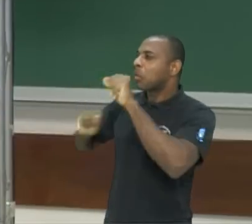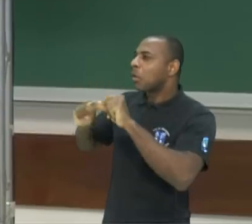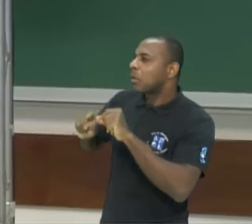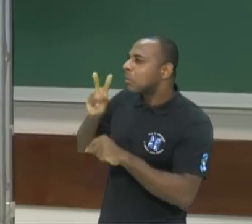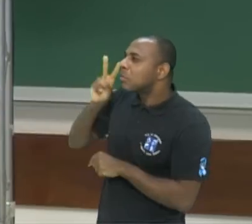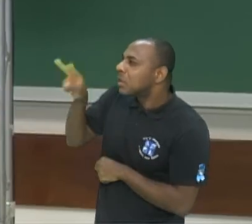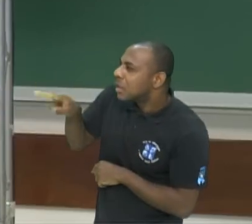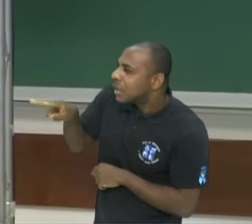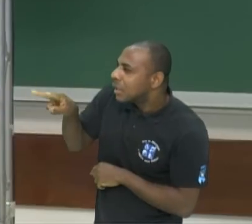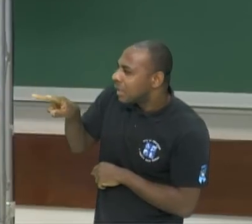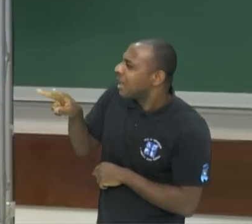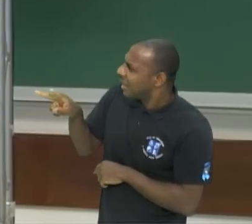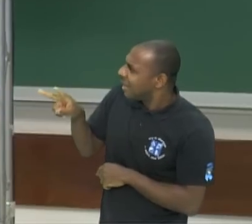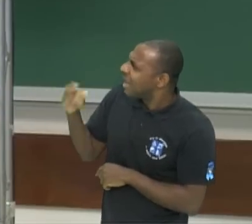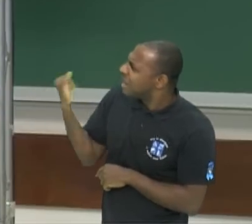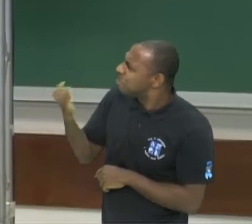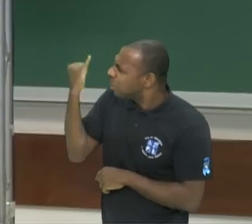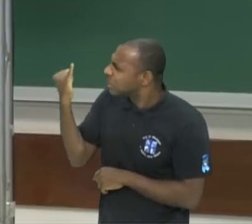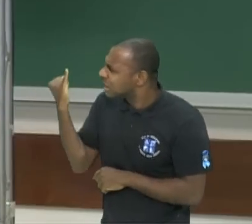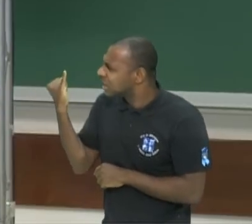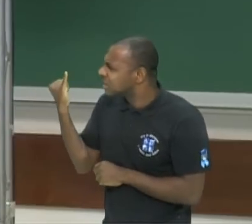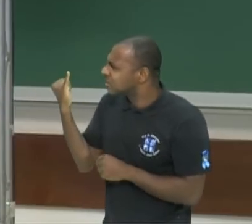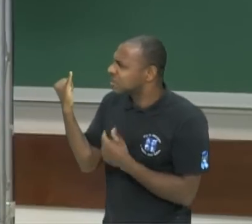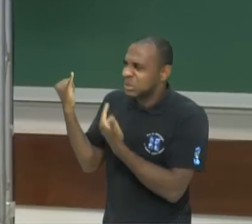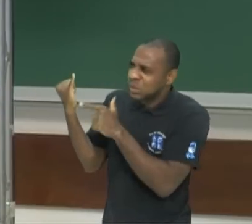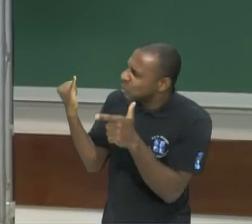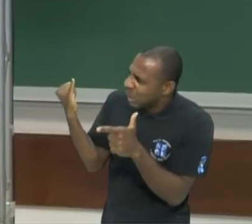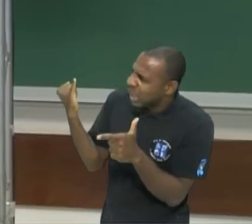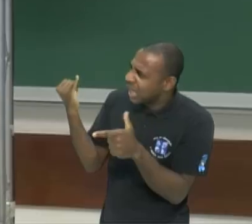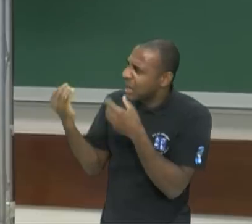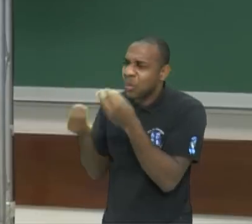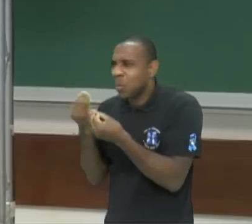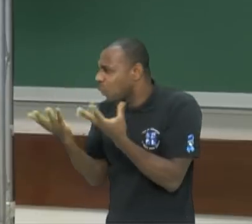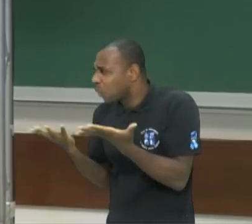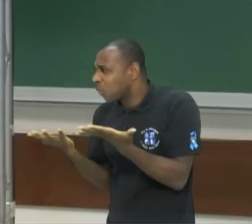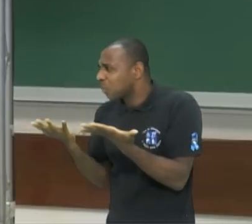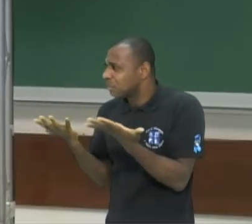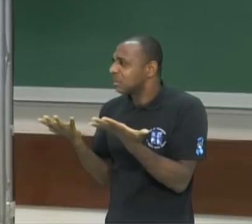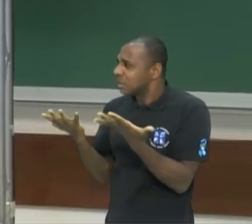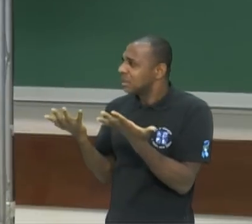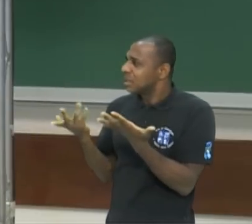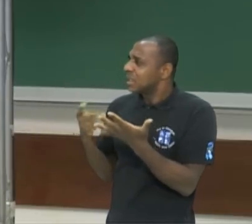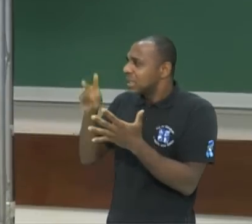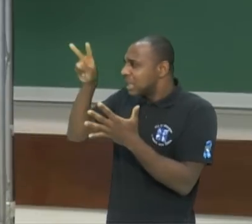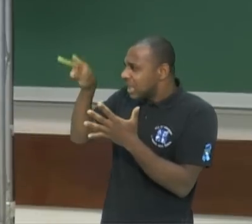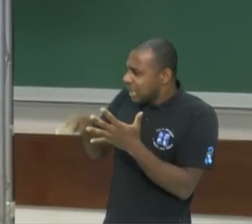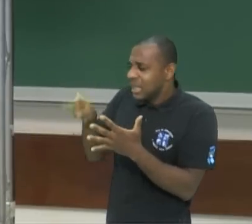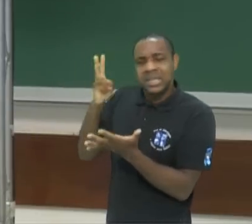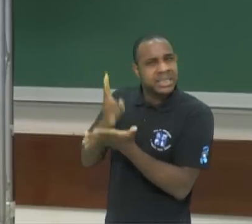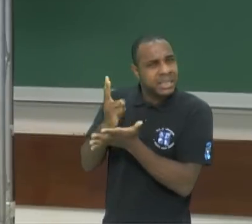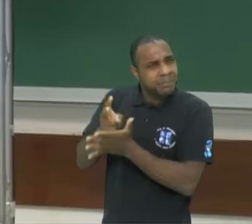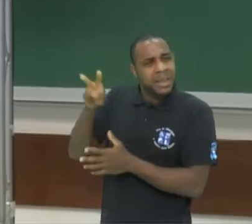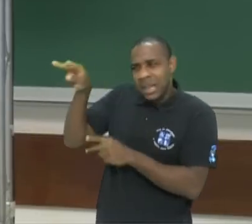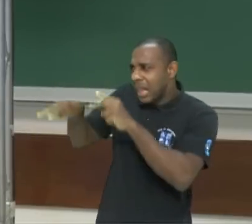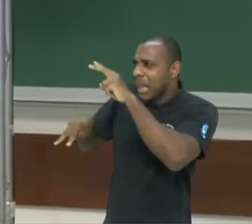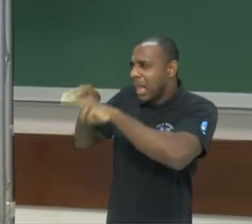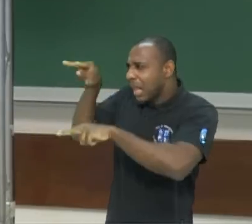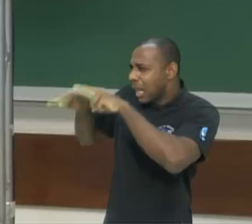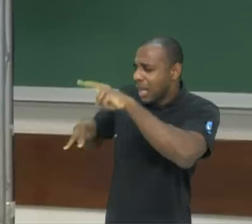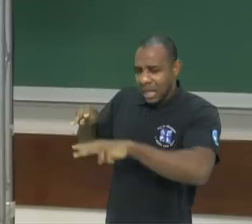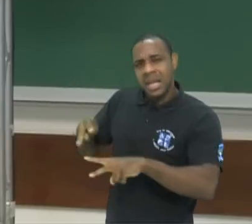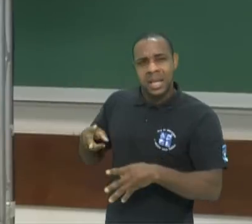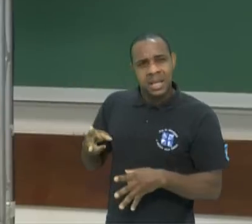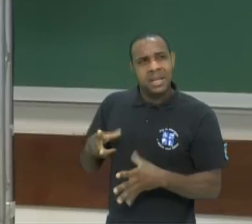ali se o assunto é interessante, o assunto é importante, né? E sempre ali lendo, para